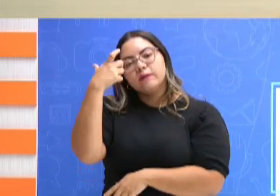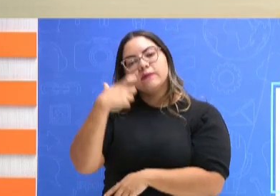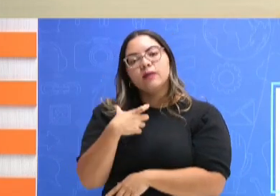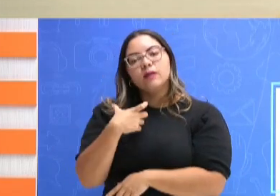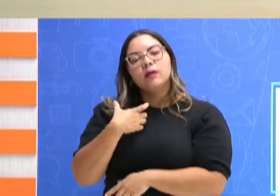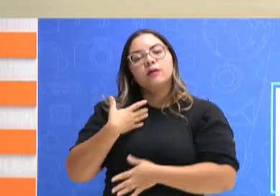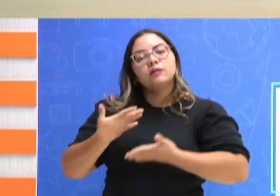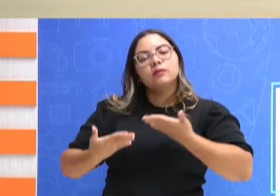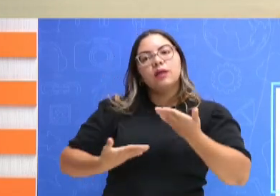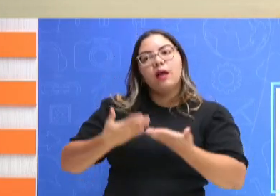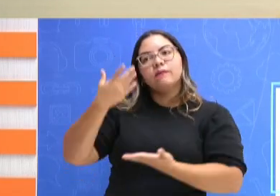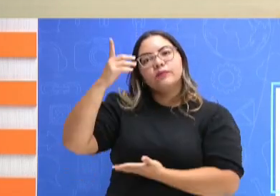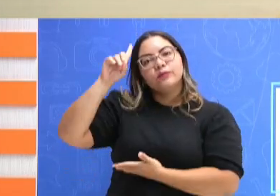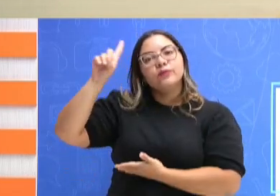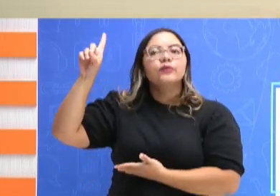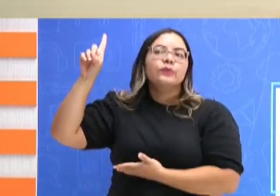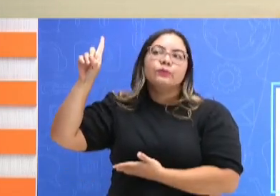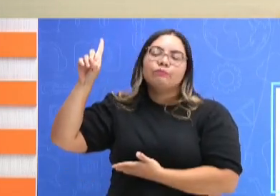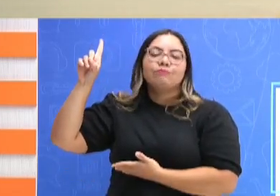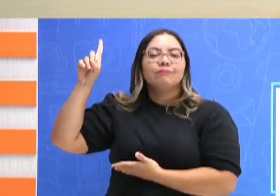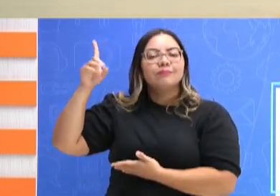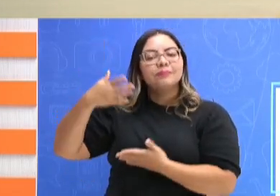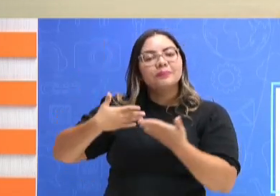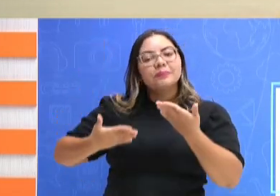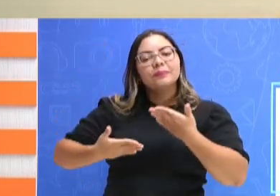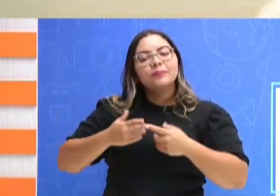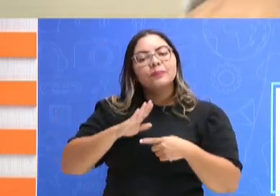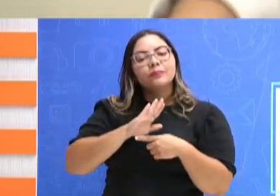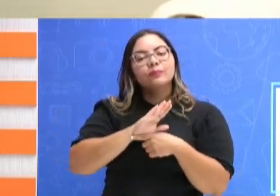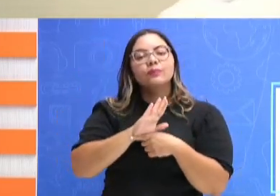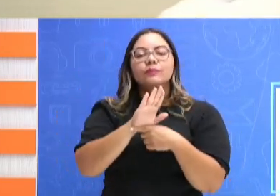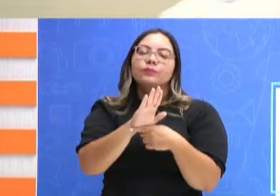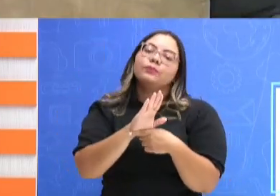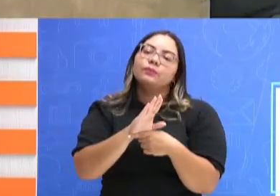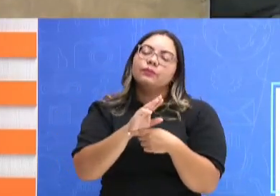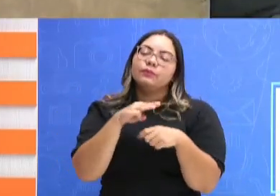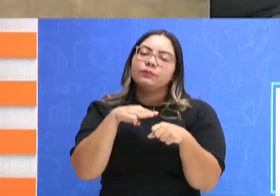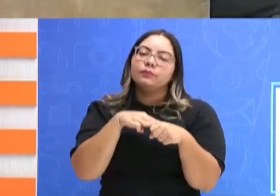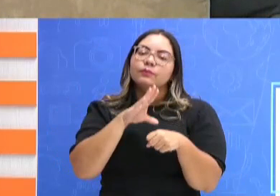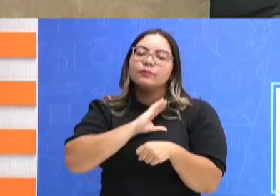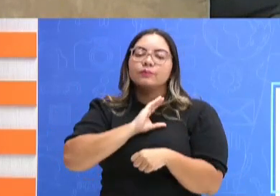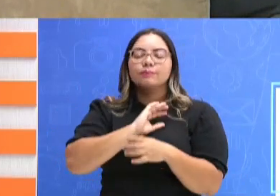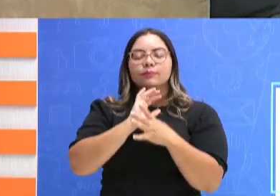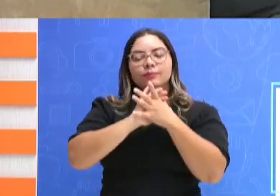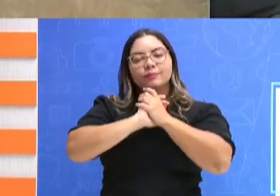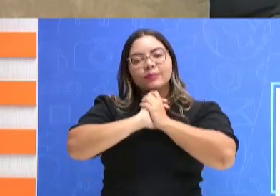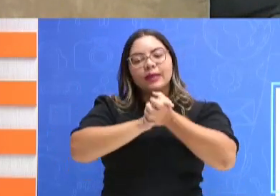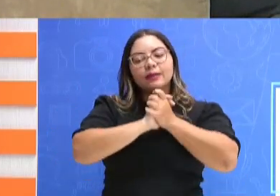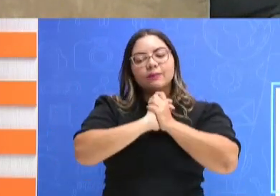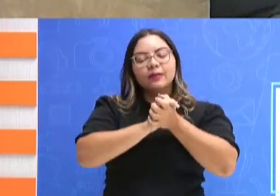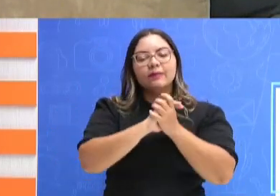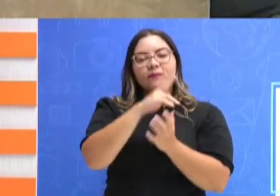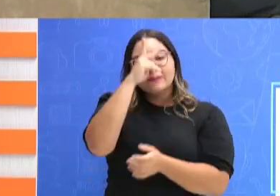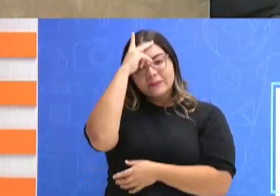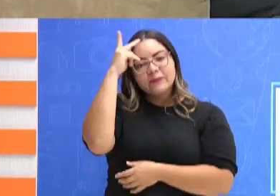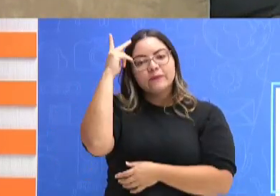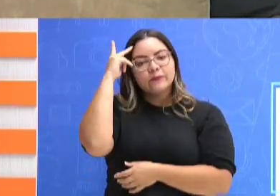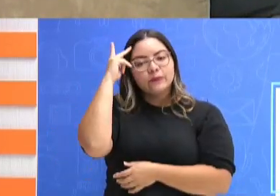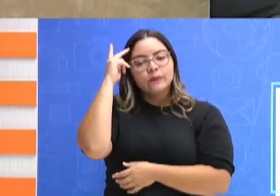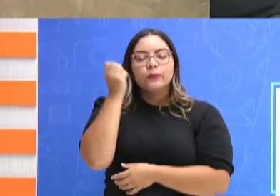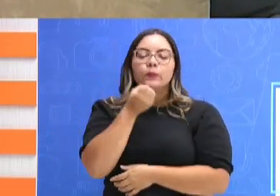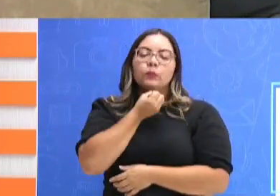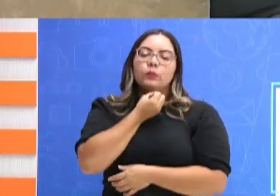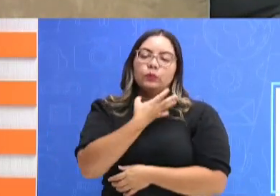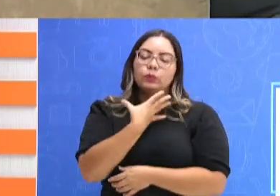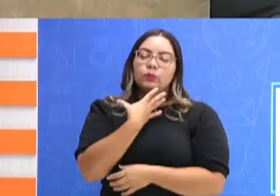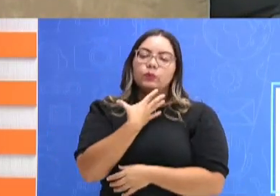servo, utilizado por Deus para conduzir o município de Caxias. Amém, prefeito. Parabéns aí, que bela iniciativa essa